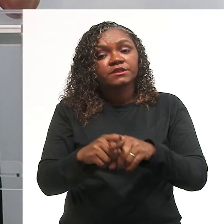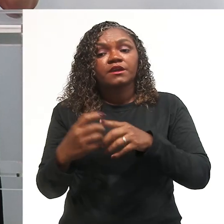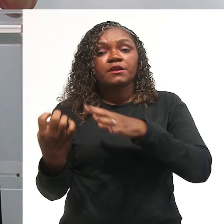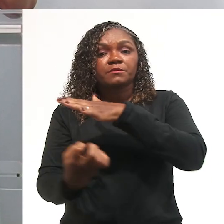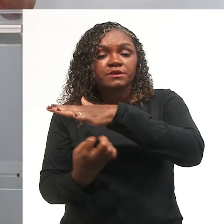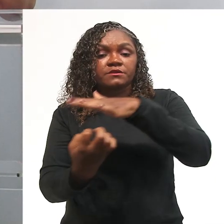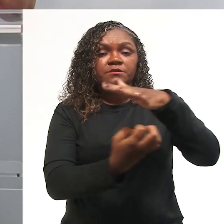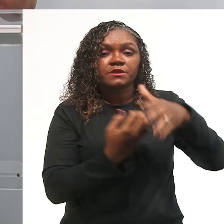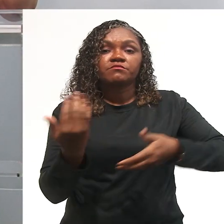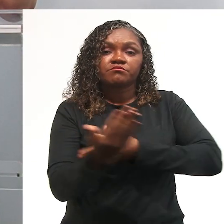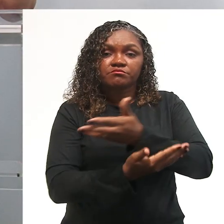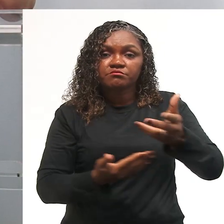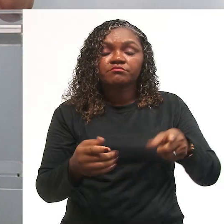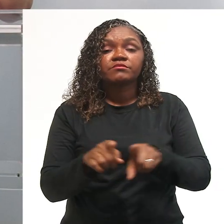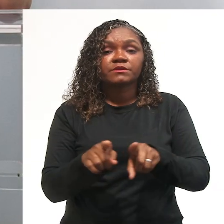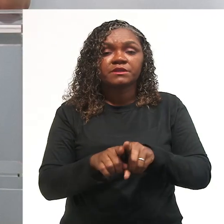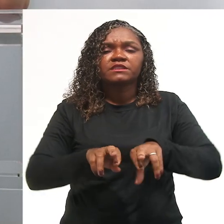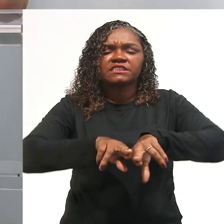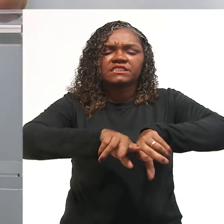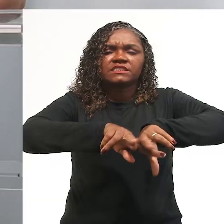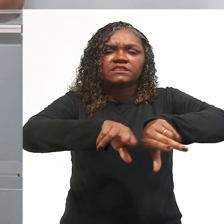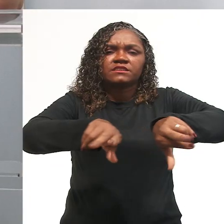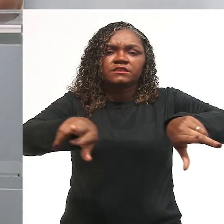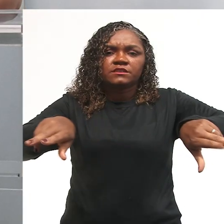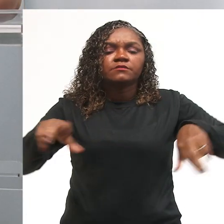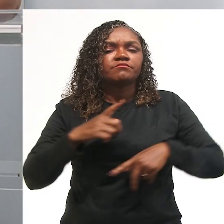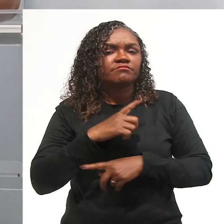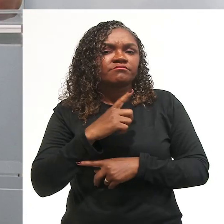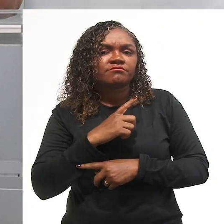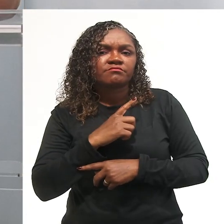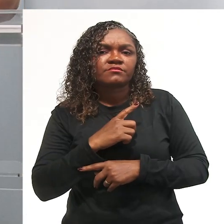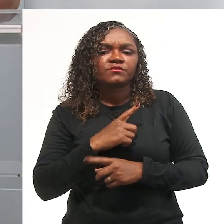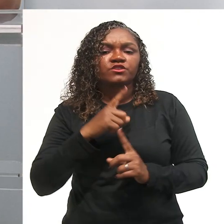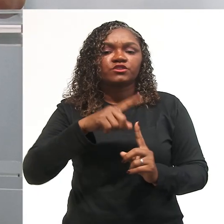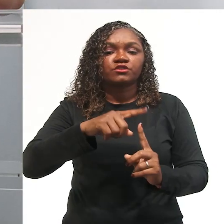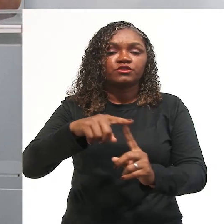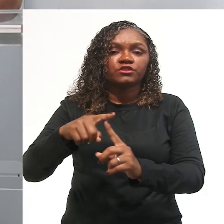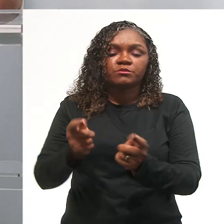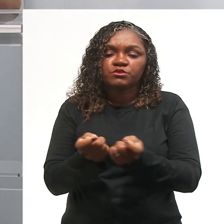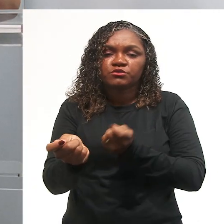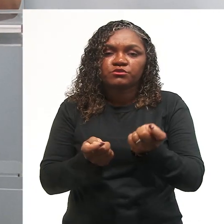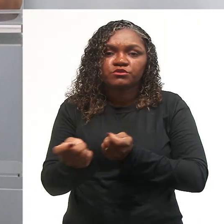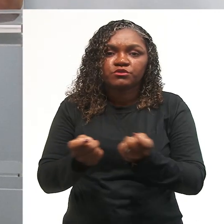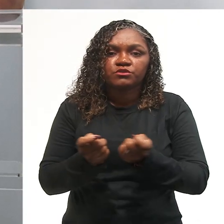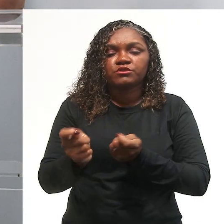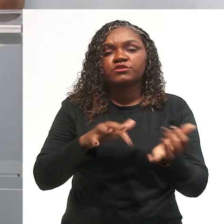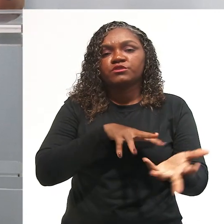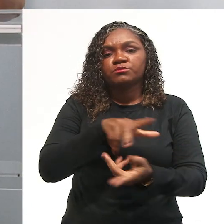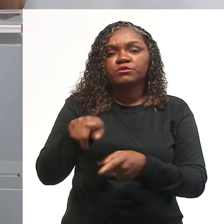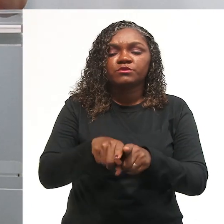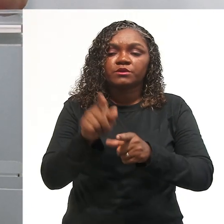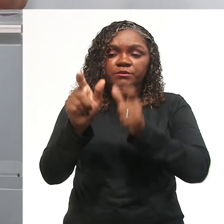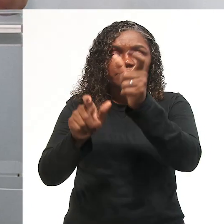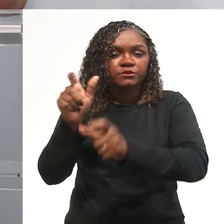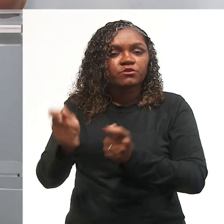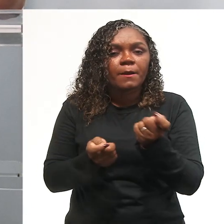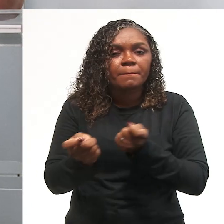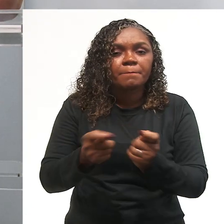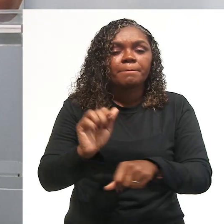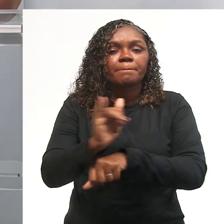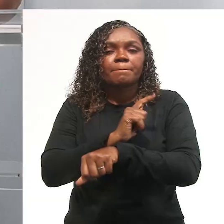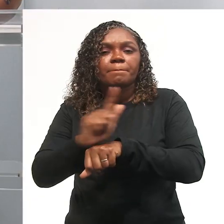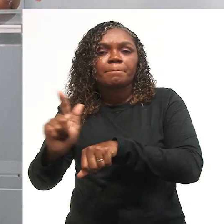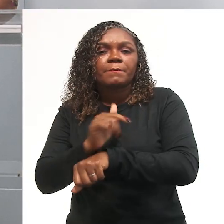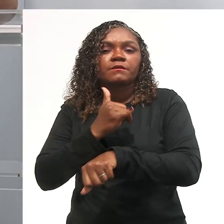variedade muito grande, né, de formas de gerir o mundo, de gerir as pessoas, de lidar